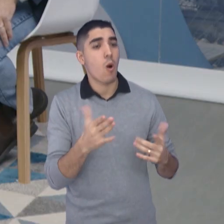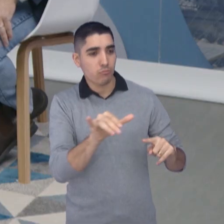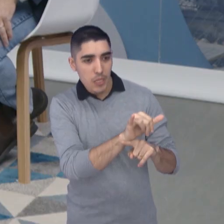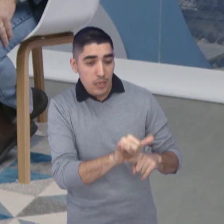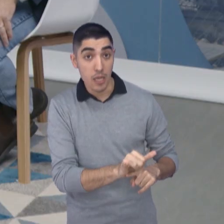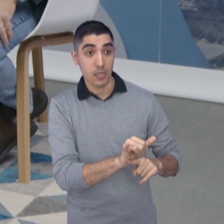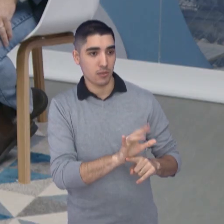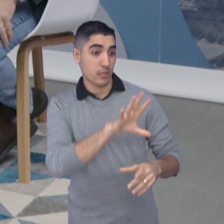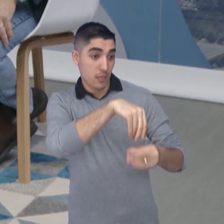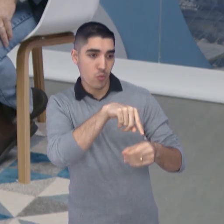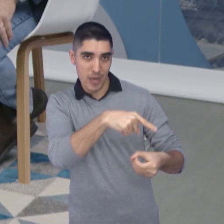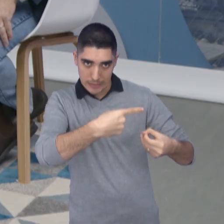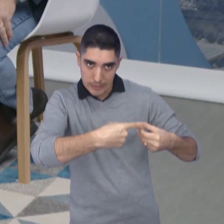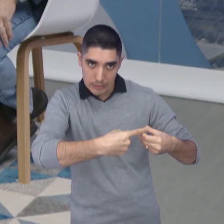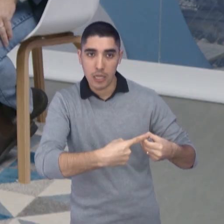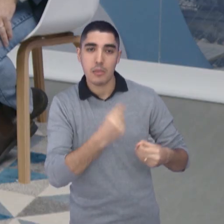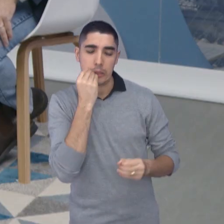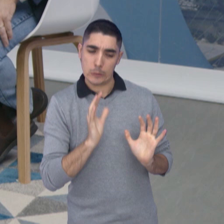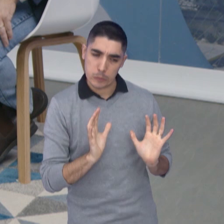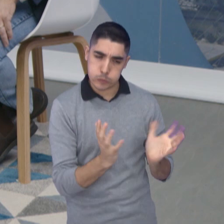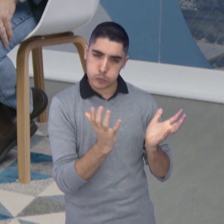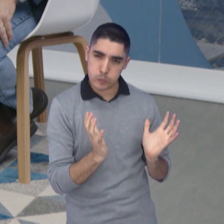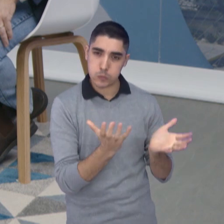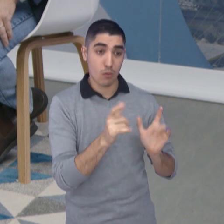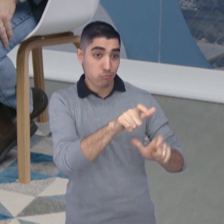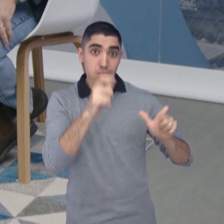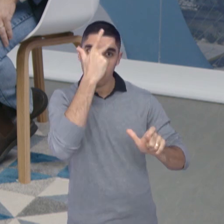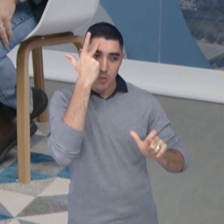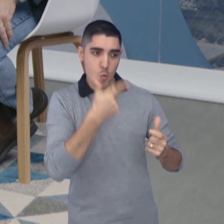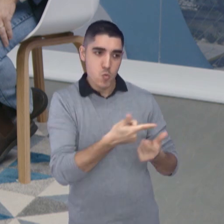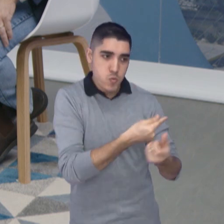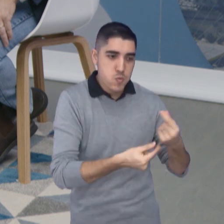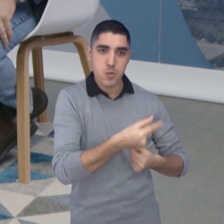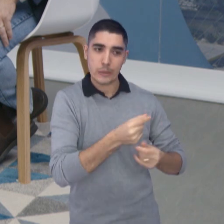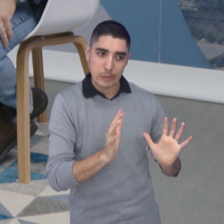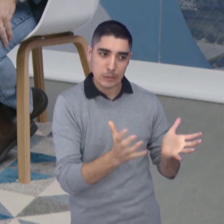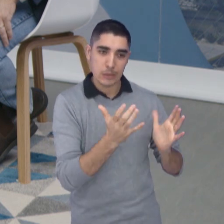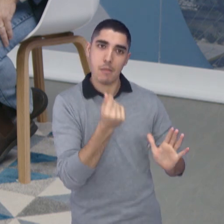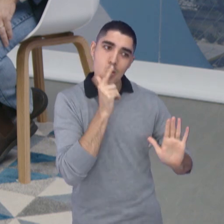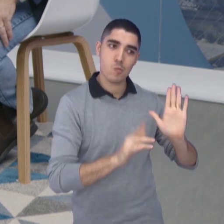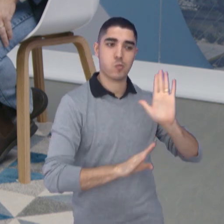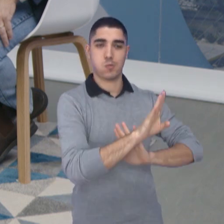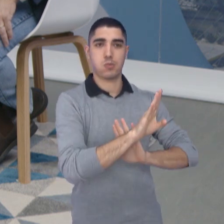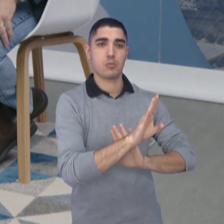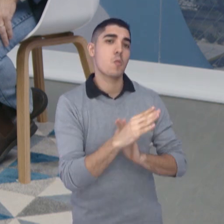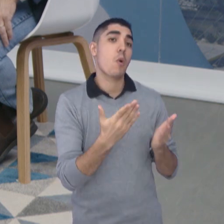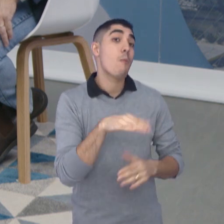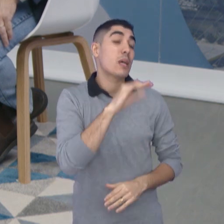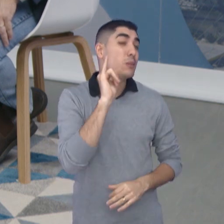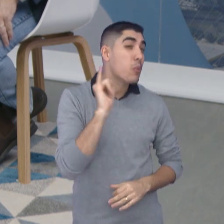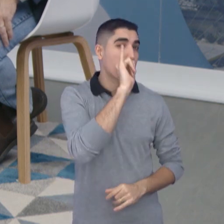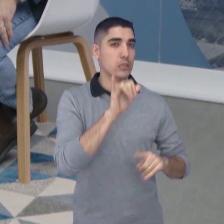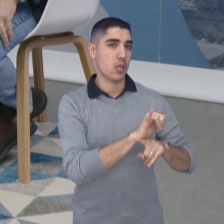cidade, para ela incentivar essa prática da economia, né, o que é primordial a gente ter em mente?